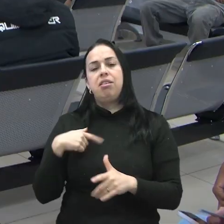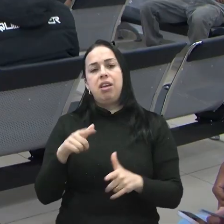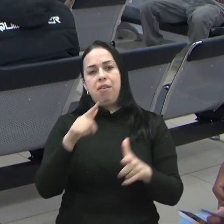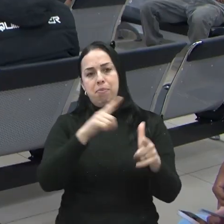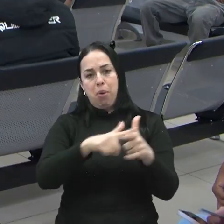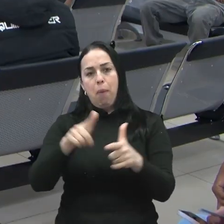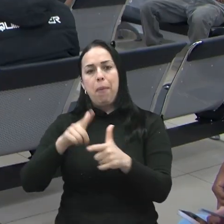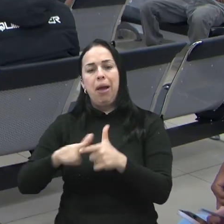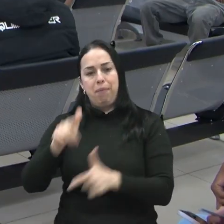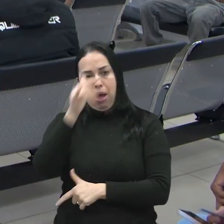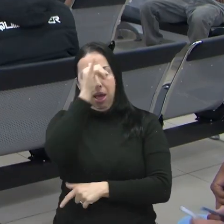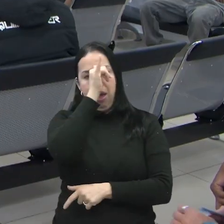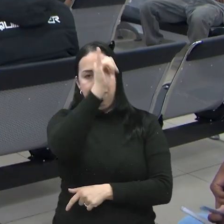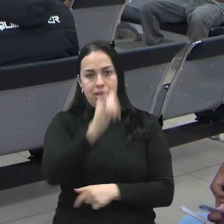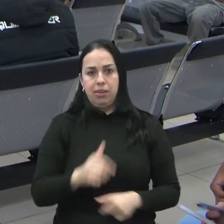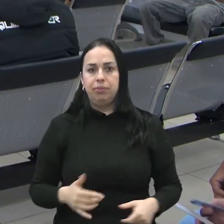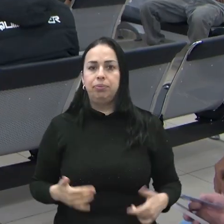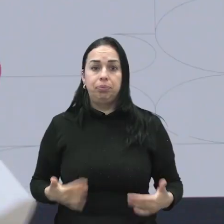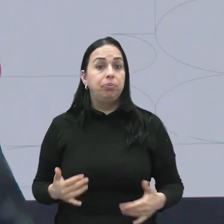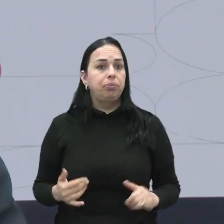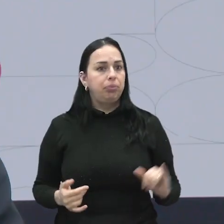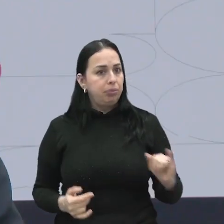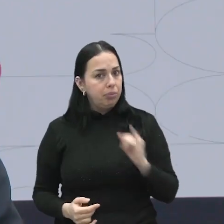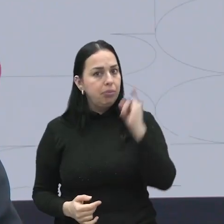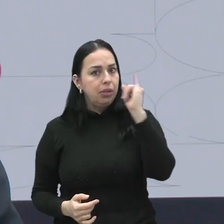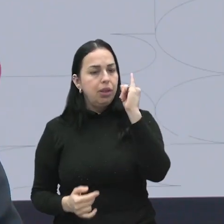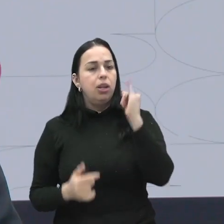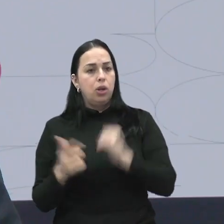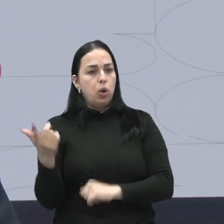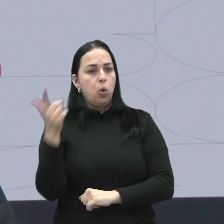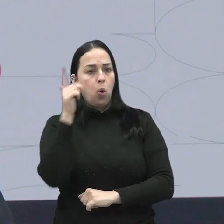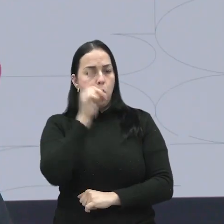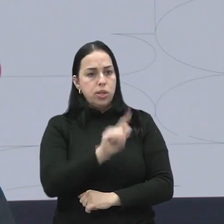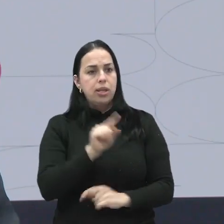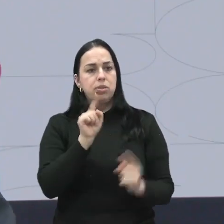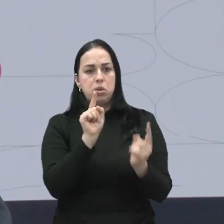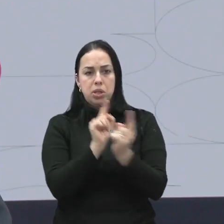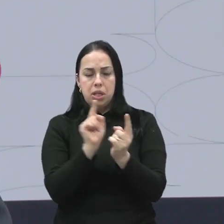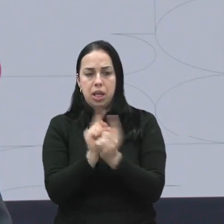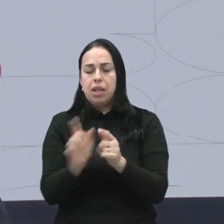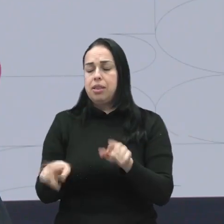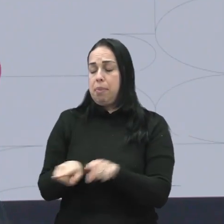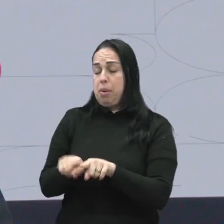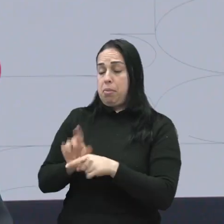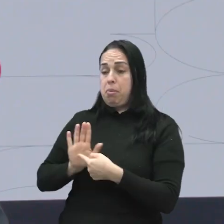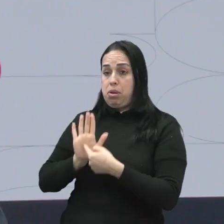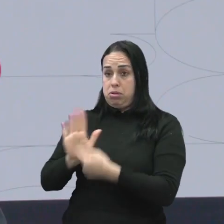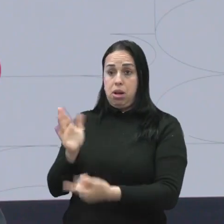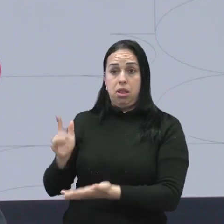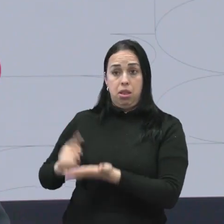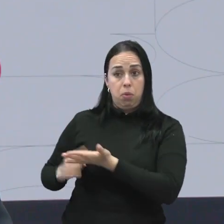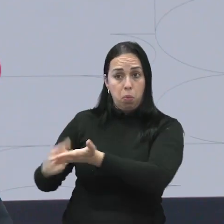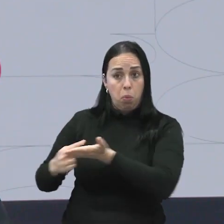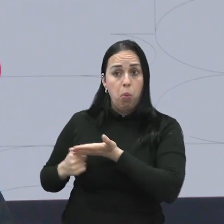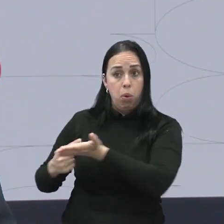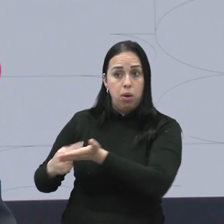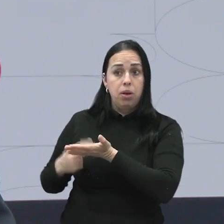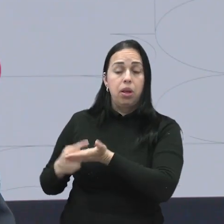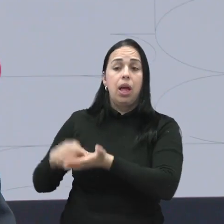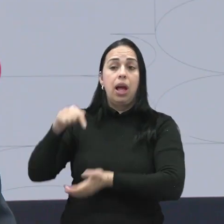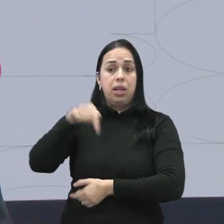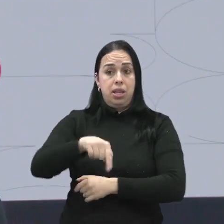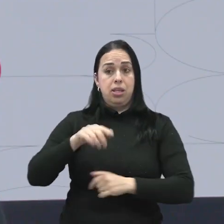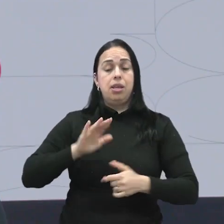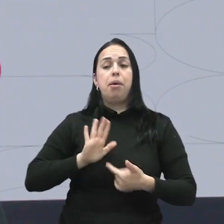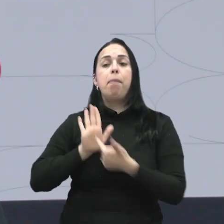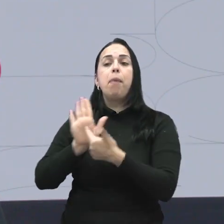nos atendimentos da rede municipal. A importância é que a gente consegue garantir um canal de diálogo, demonstrando nossos indicadores, tudo que São